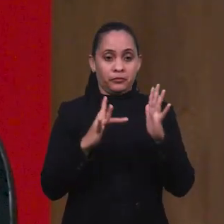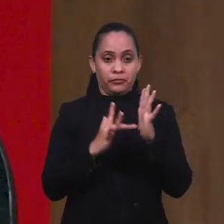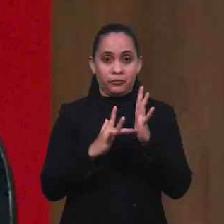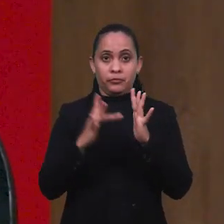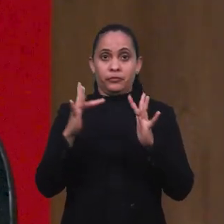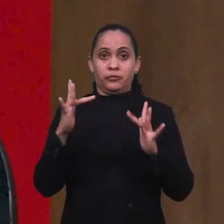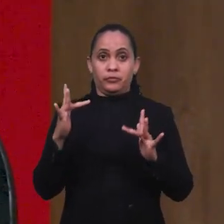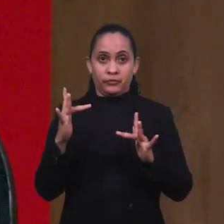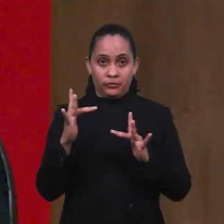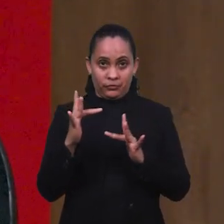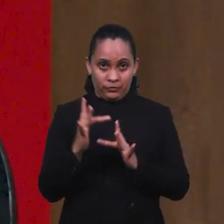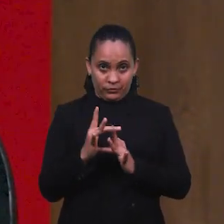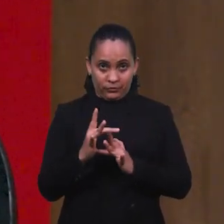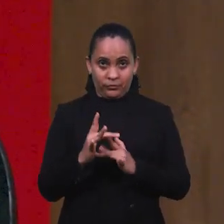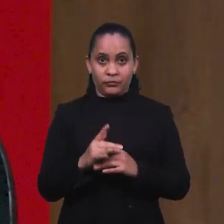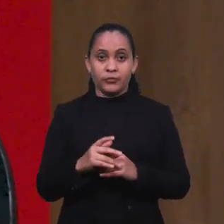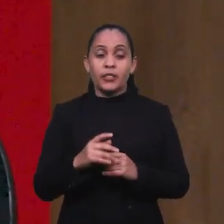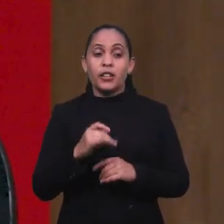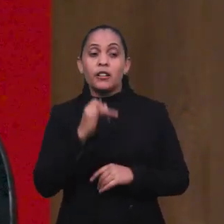Jesus,